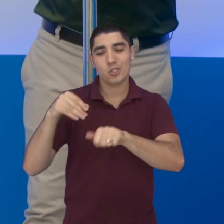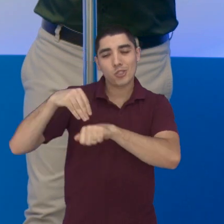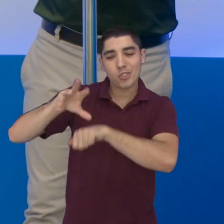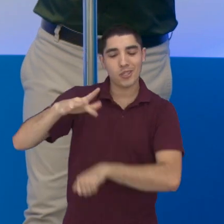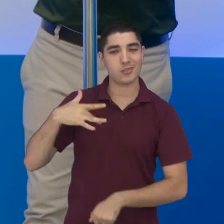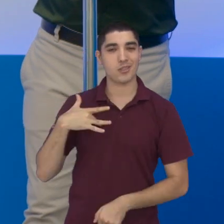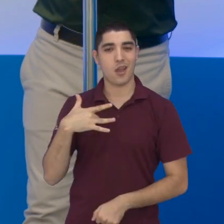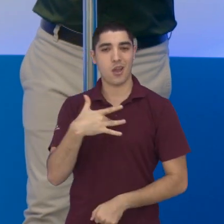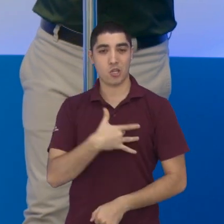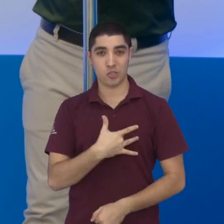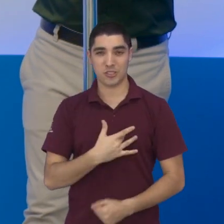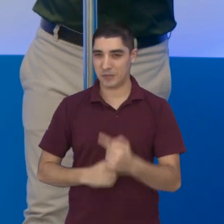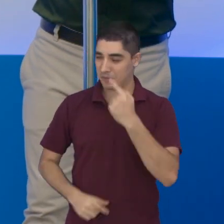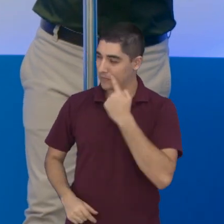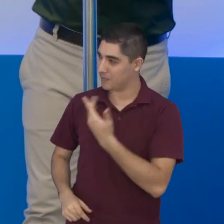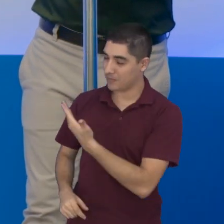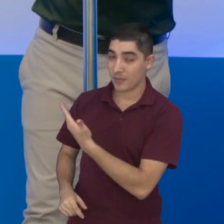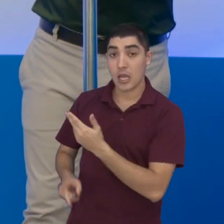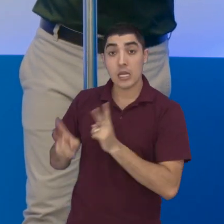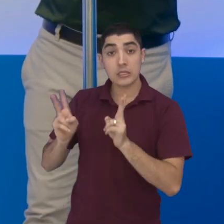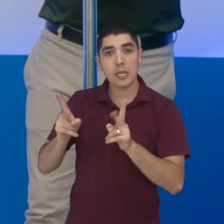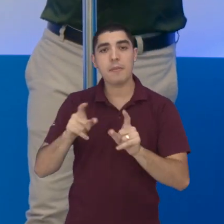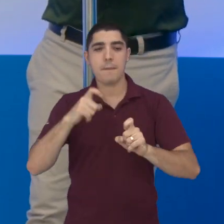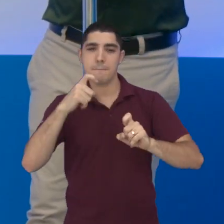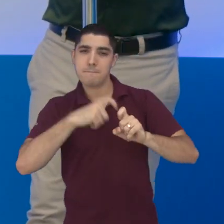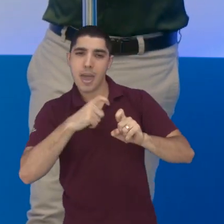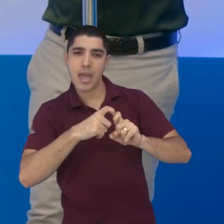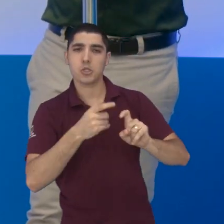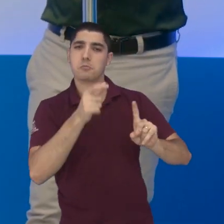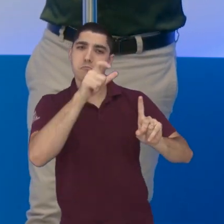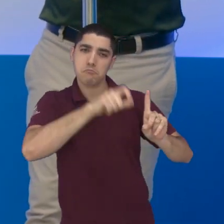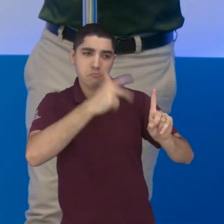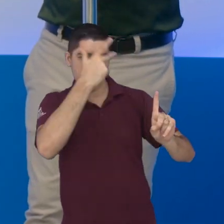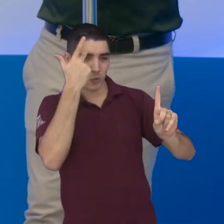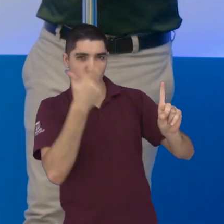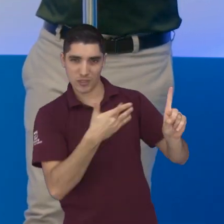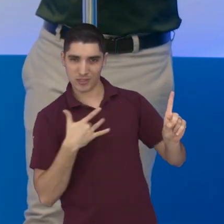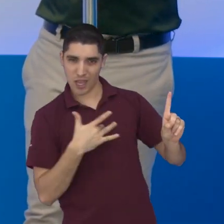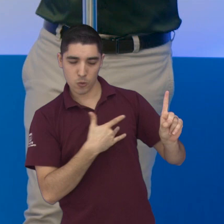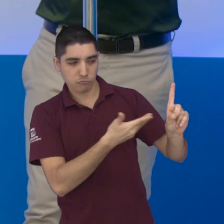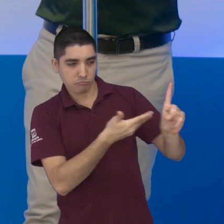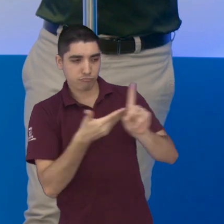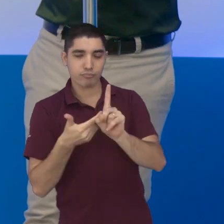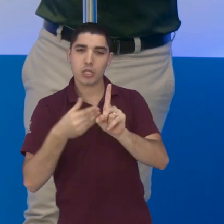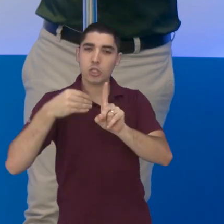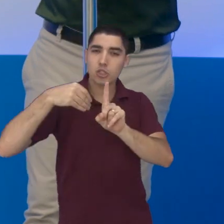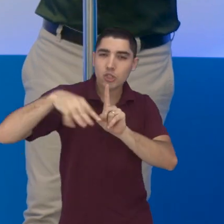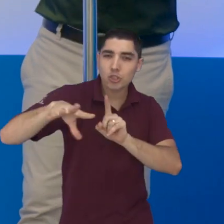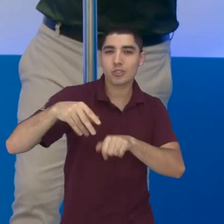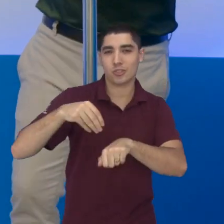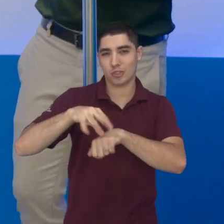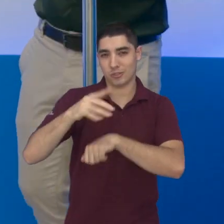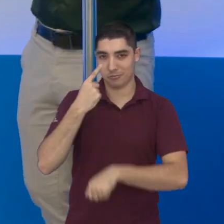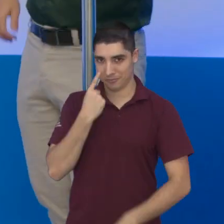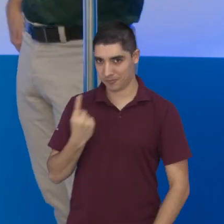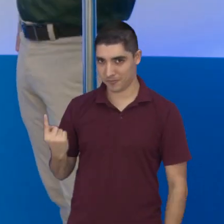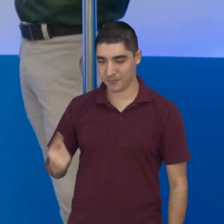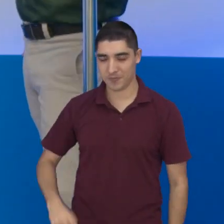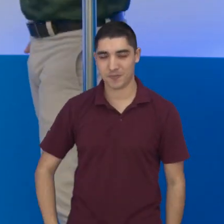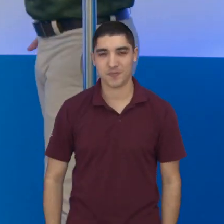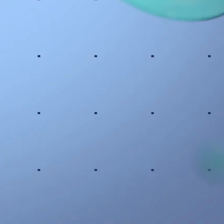da nossa pílula de saúde sempre um especialista ou médico parceiro prepara uma dica bem legal pro nosso bemestar